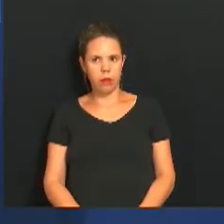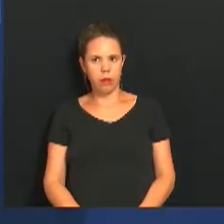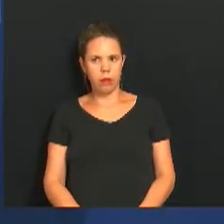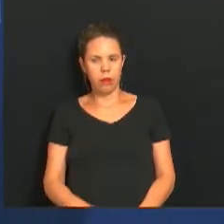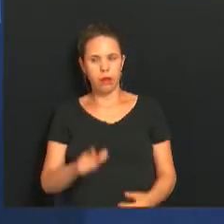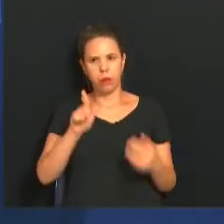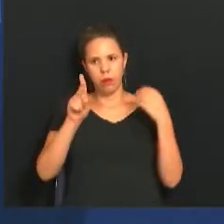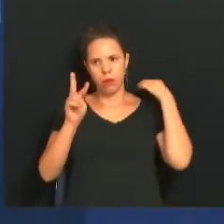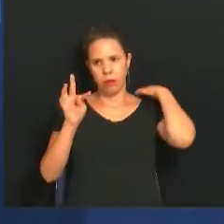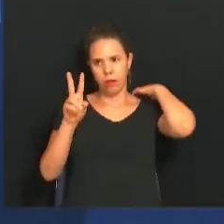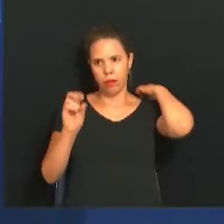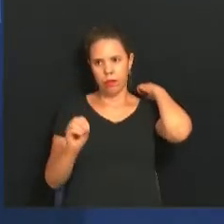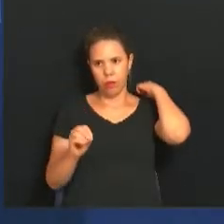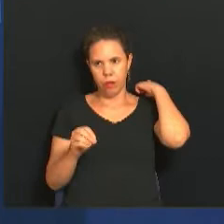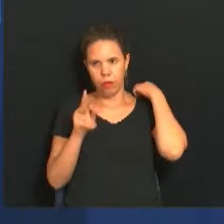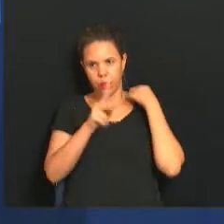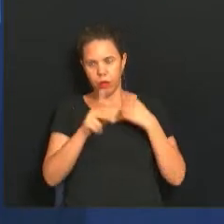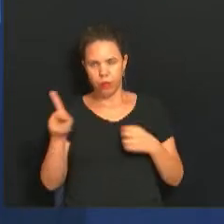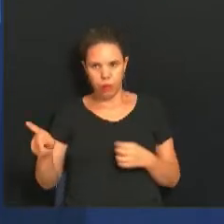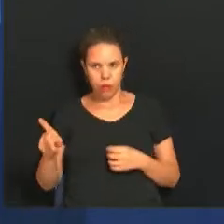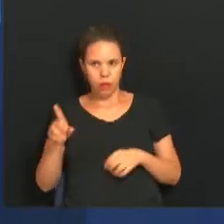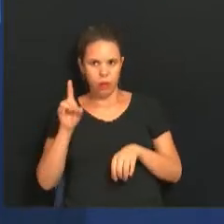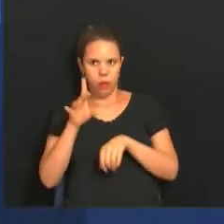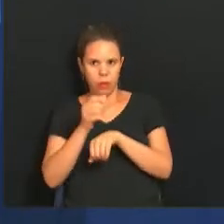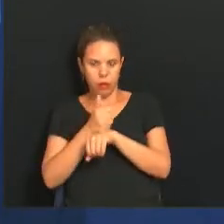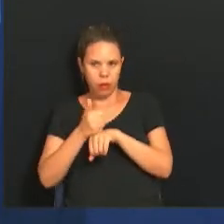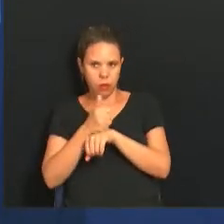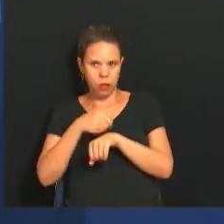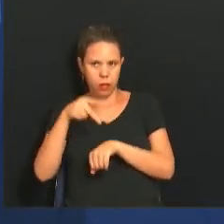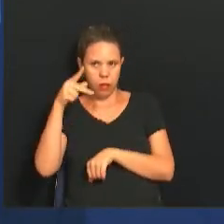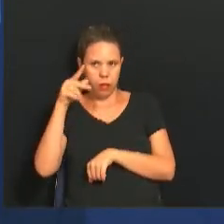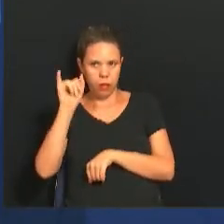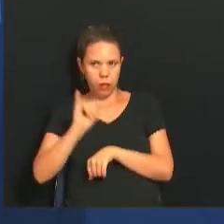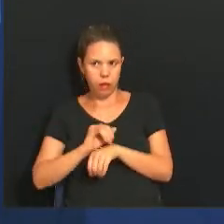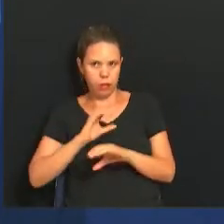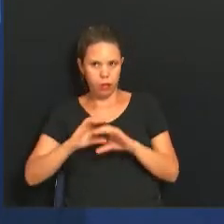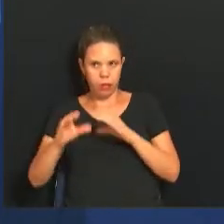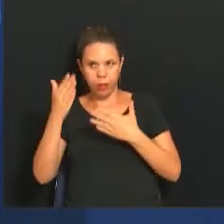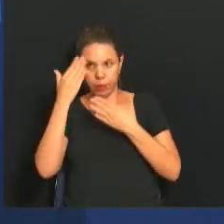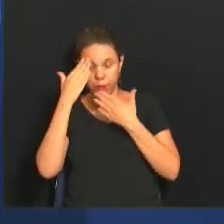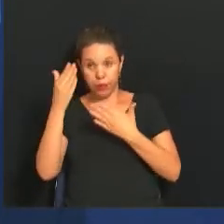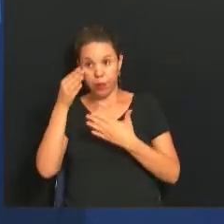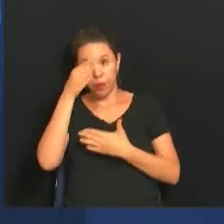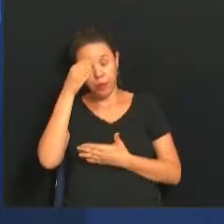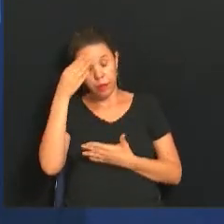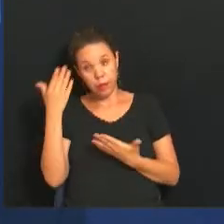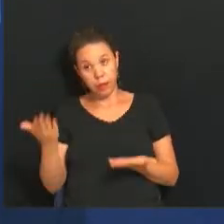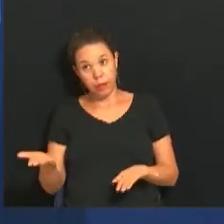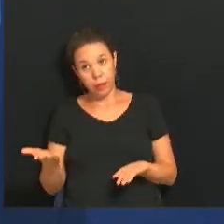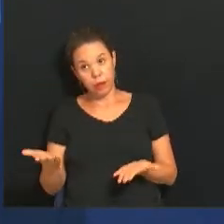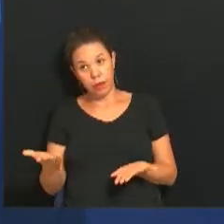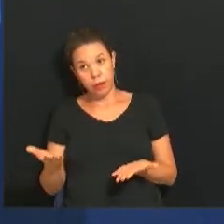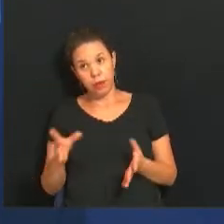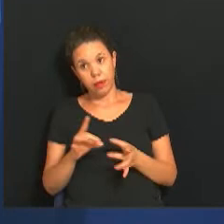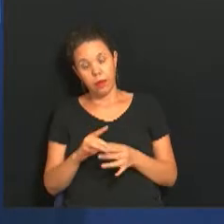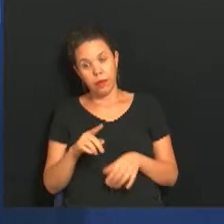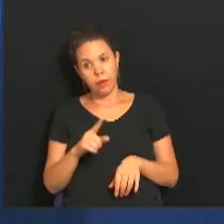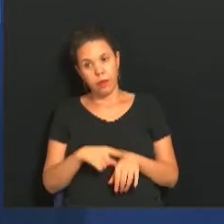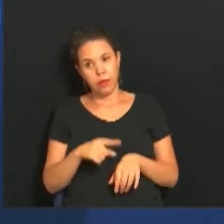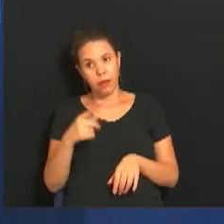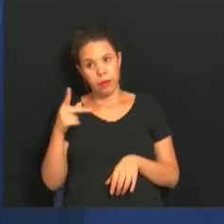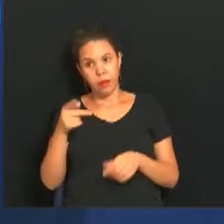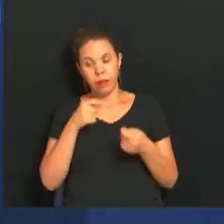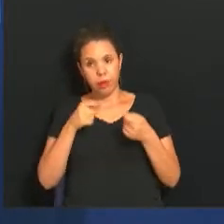Gustavo Glodis Blum, professor, especialista em relações internacionais, muito obrigado pela disponibilidade do